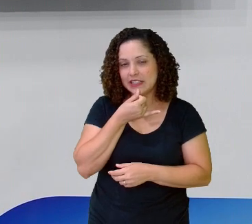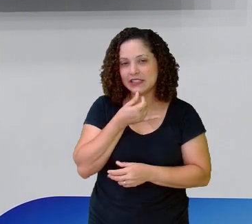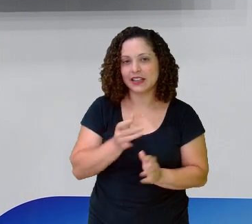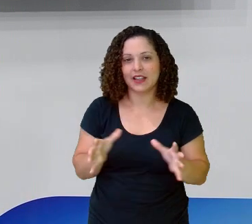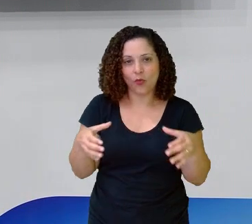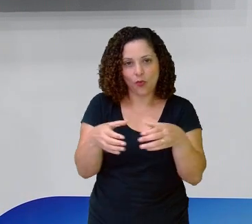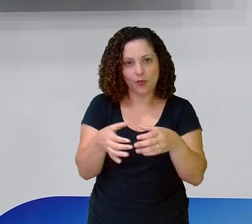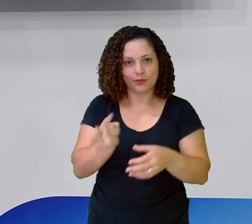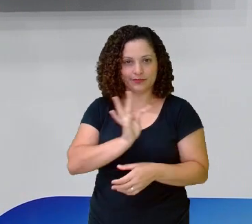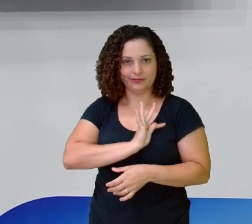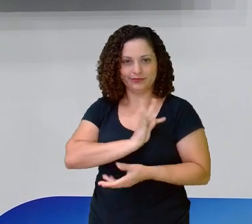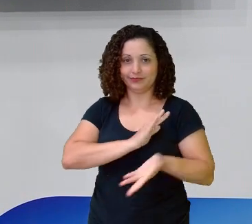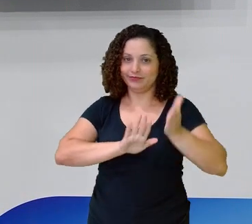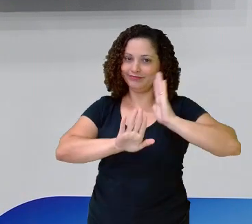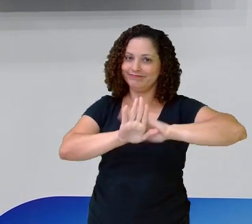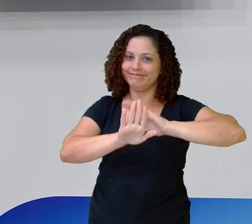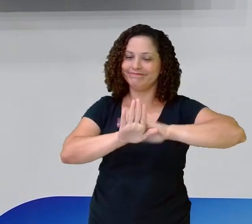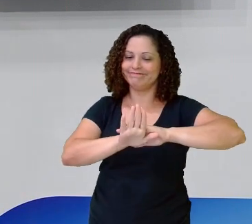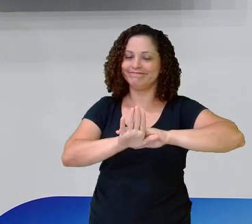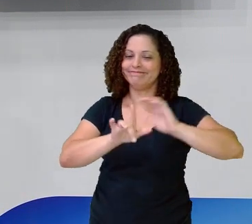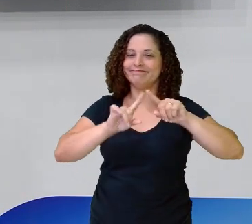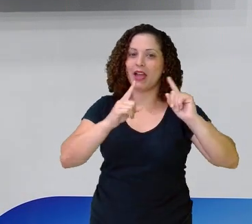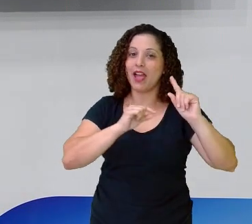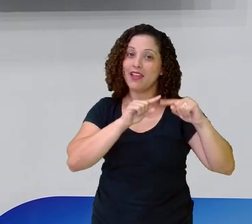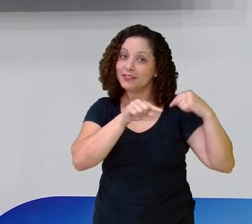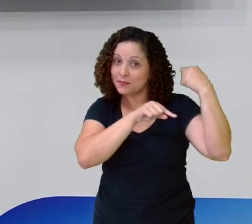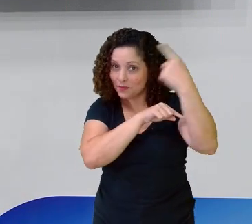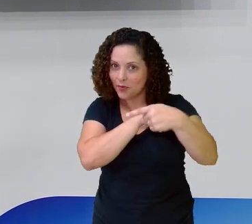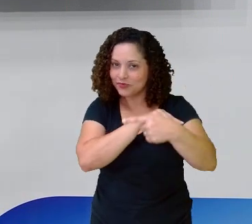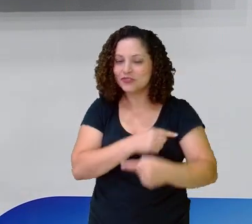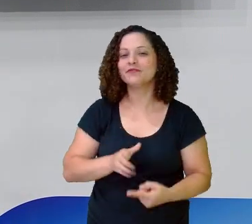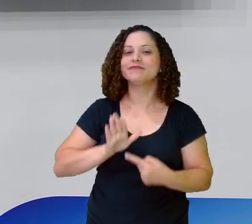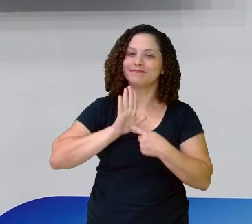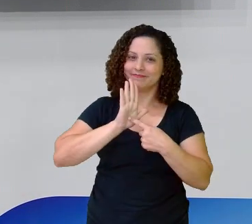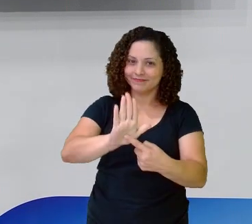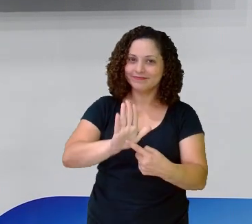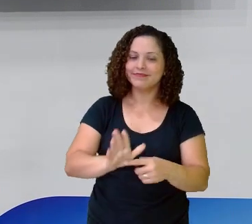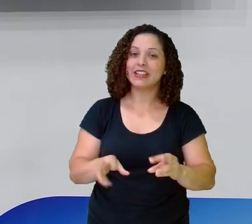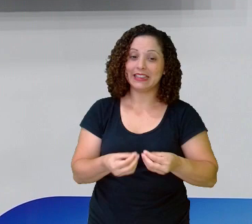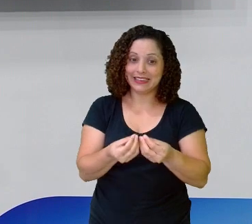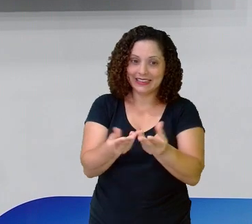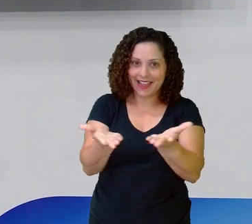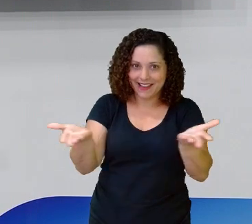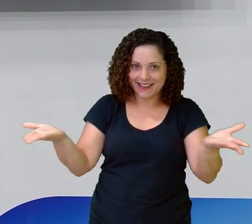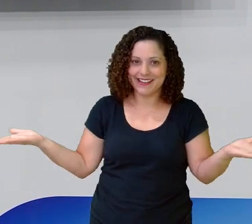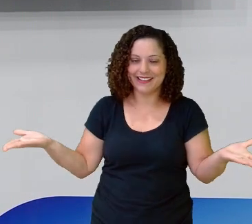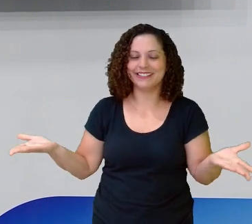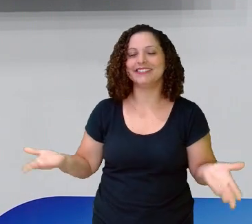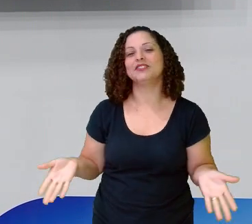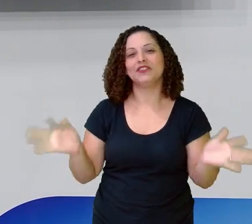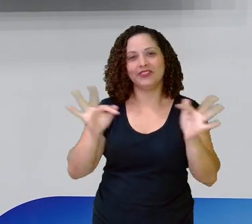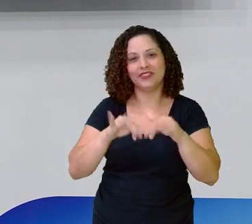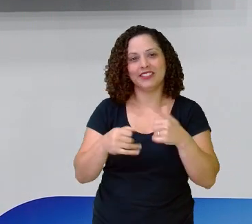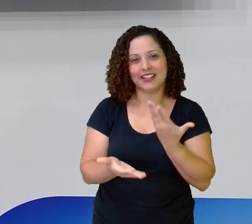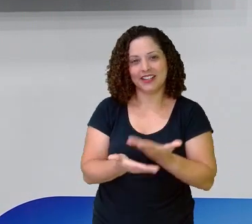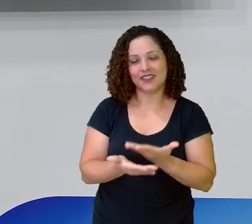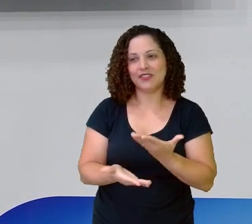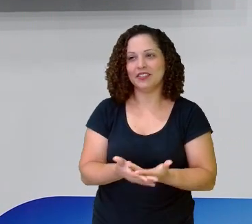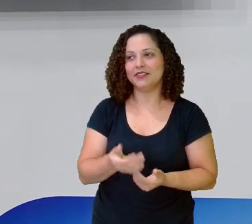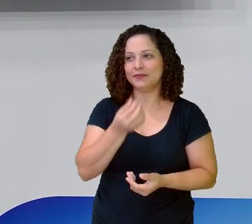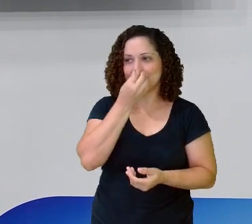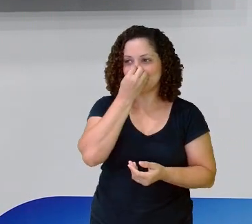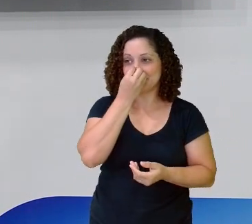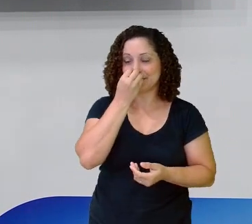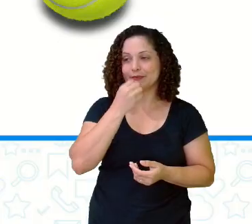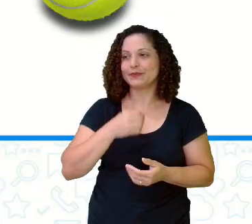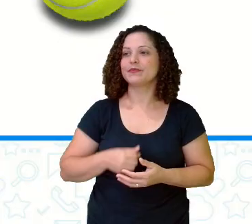produção. Mas, quem sabe numa próxima oportunidade eu não trago e a gente divide no final da aula, hein? Então vamos